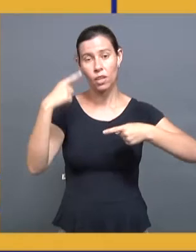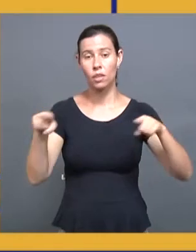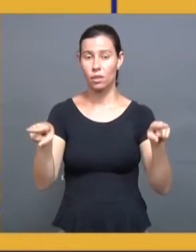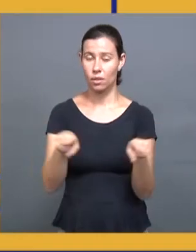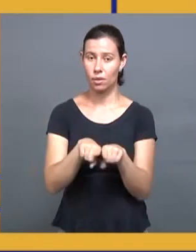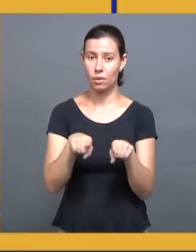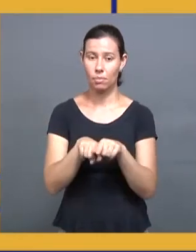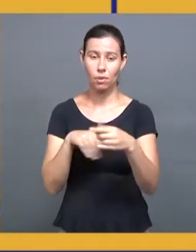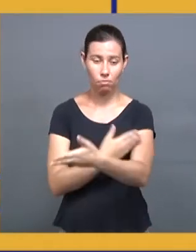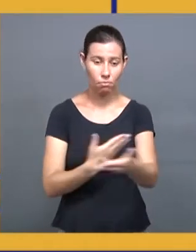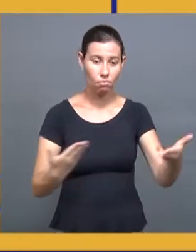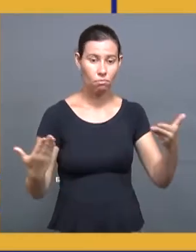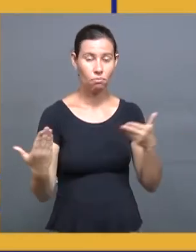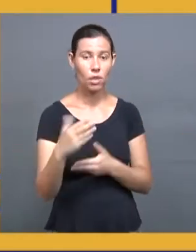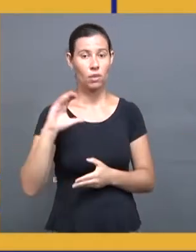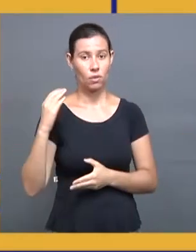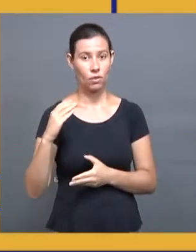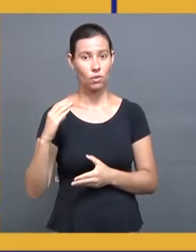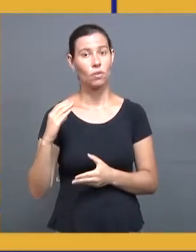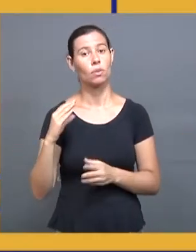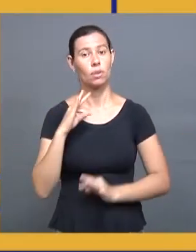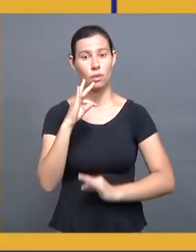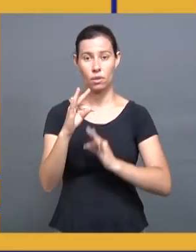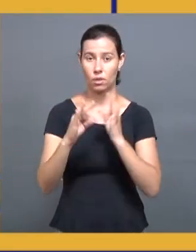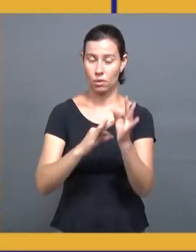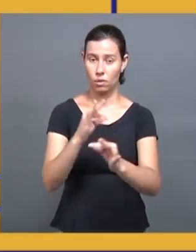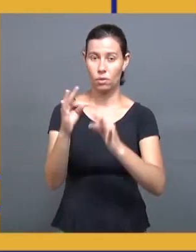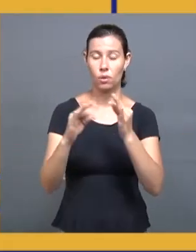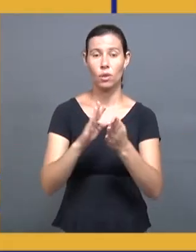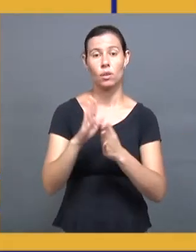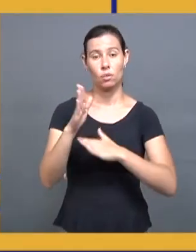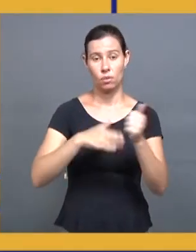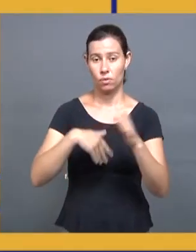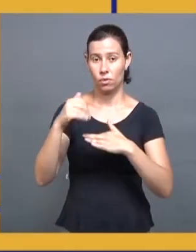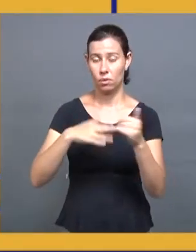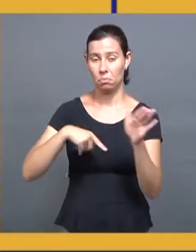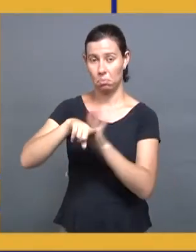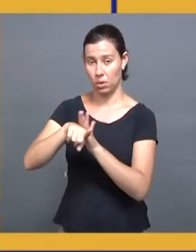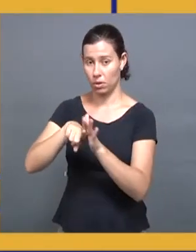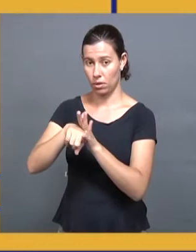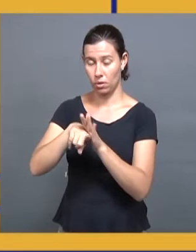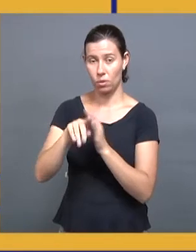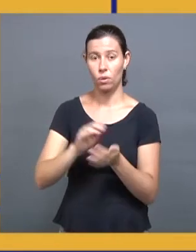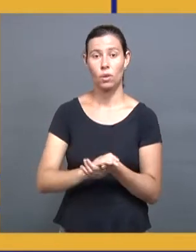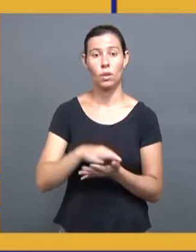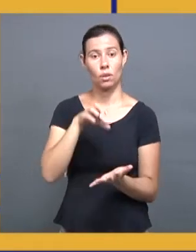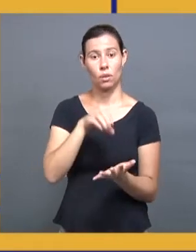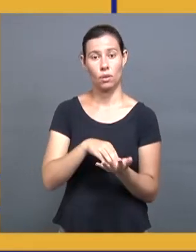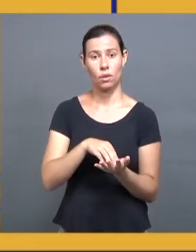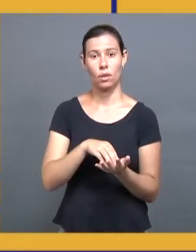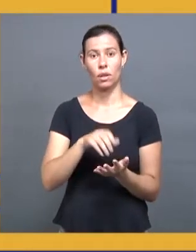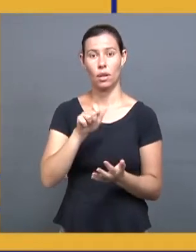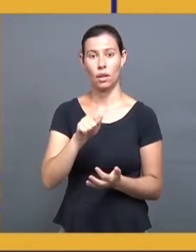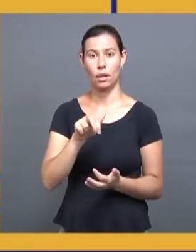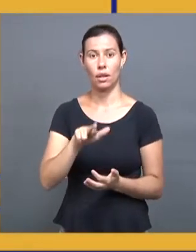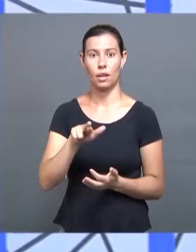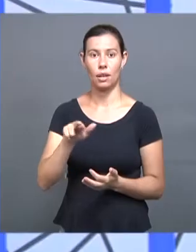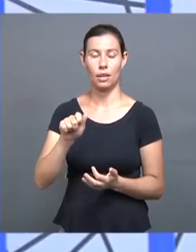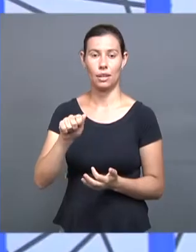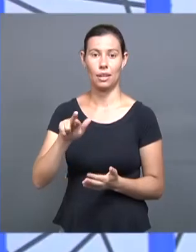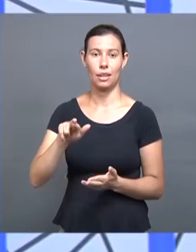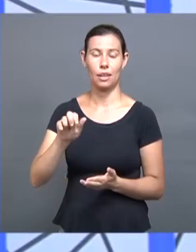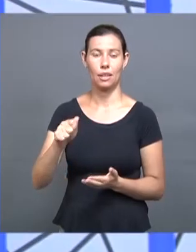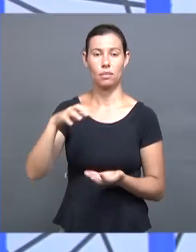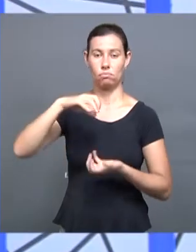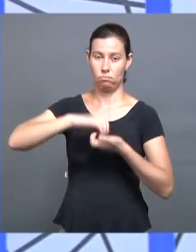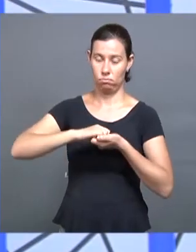e tecnológico entre a comunidade acadêmica, profissionais e pesquisadores. Vai ser no campus Araras, em Monte Carmelo.